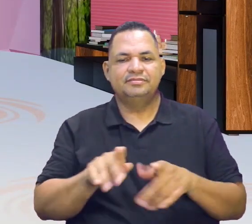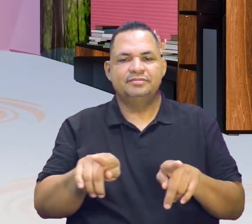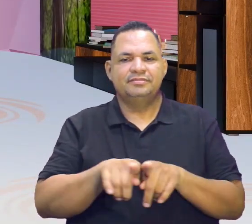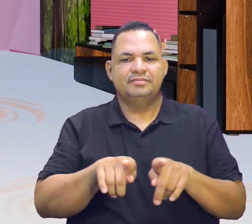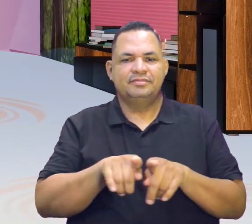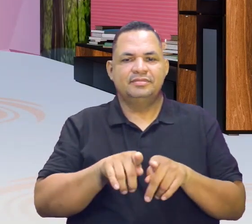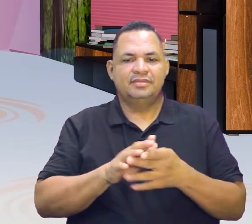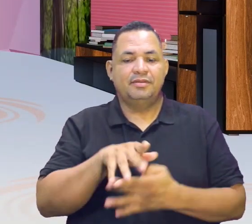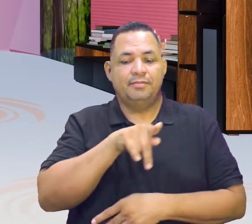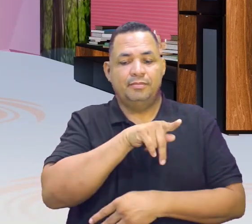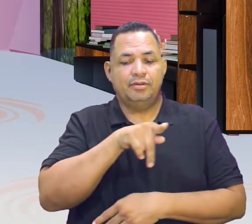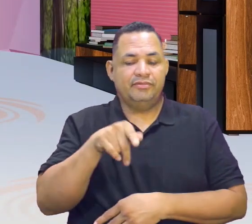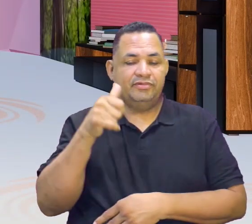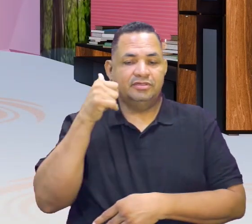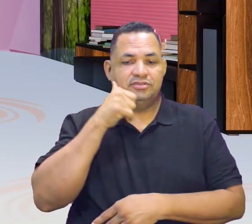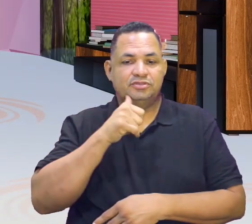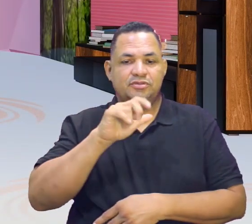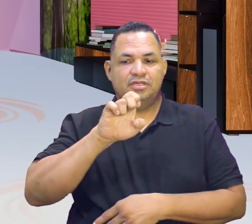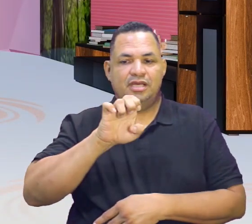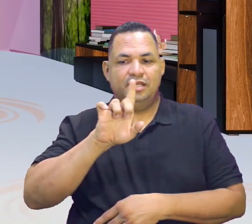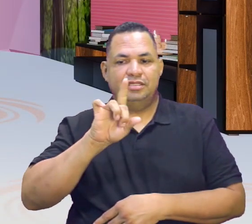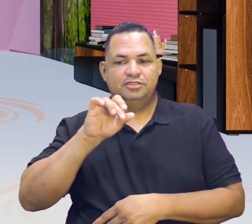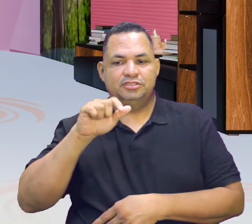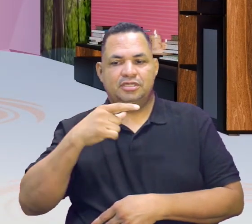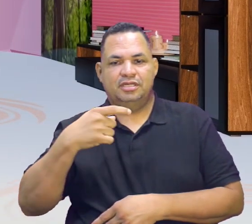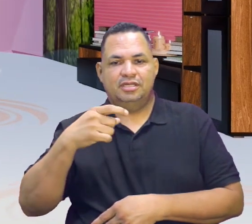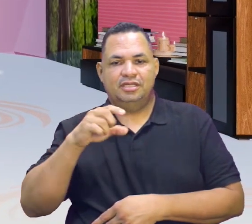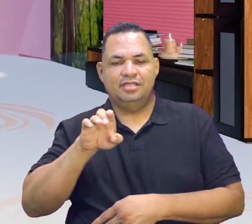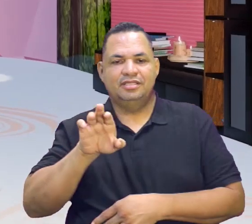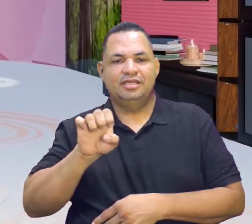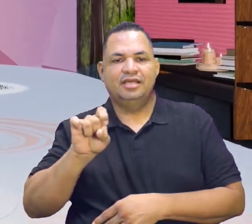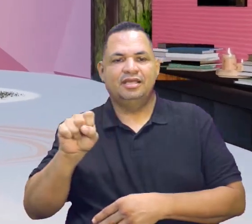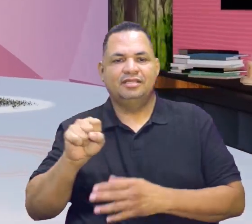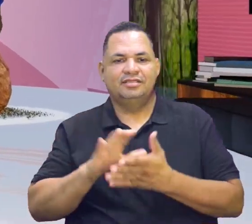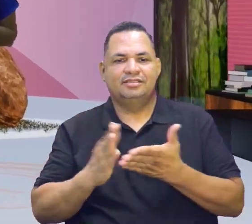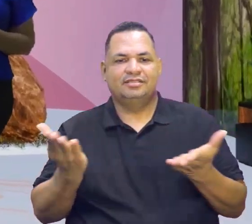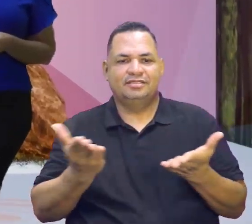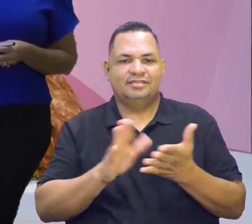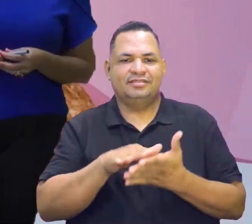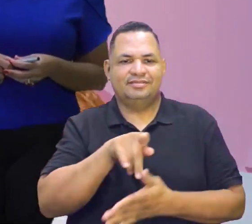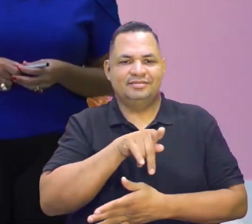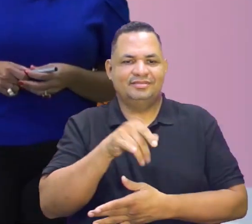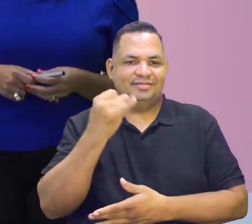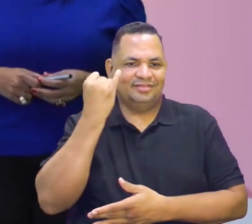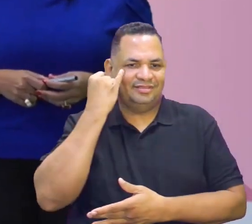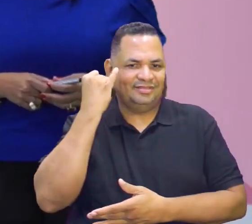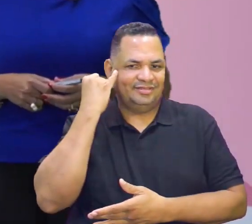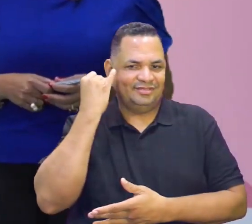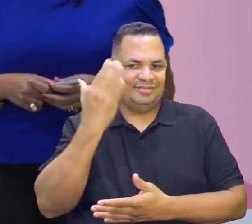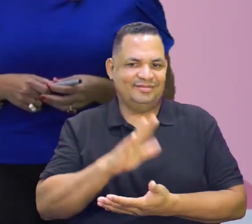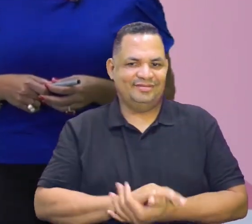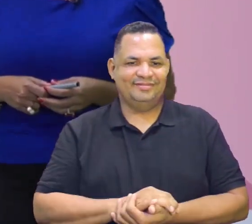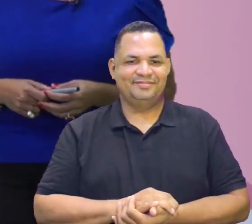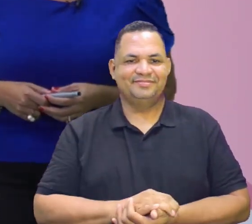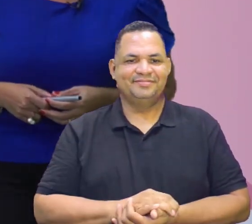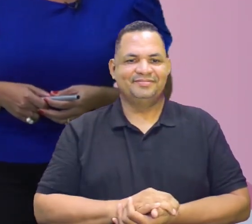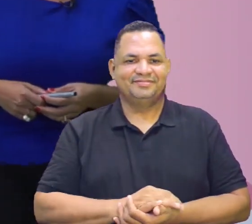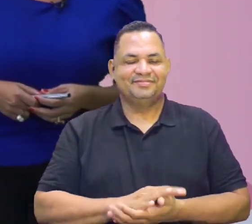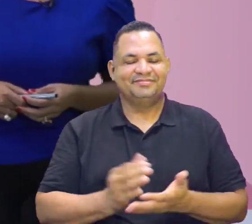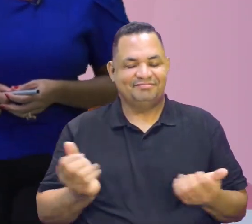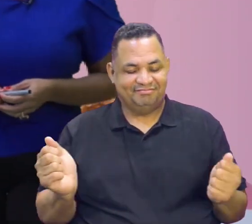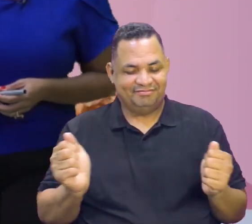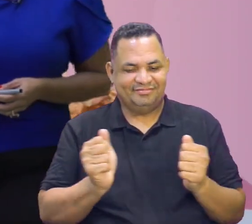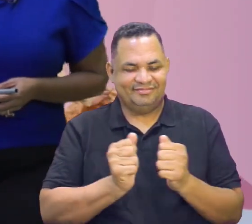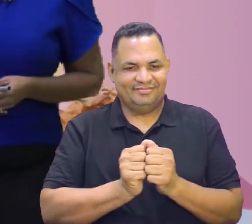professora Alessandra. E o nosso parceiro intérprete, Sâmio Costa. Olha aí, fazendo presente